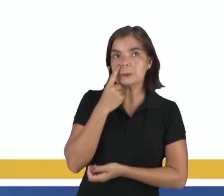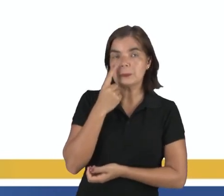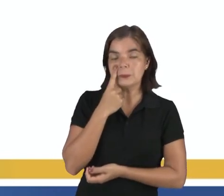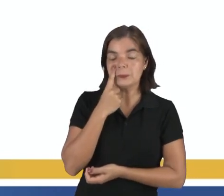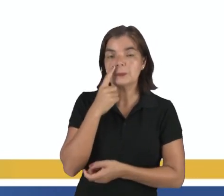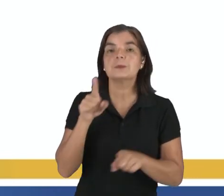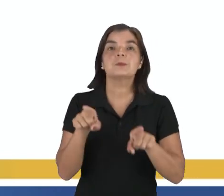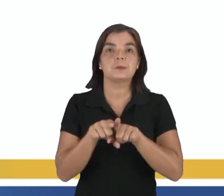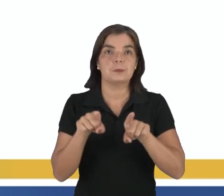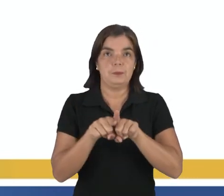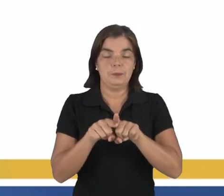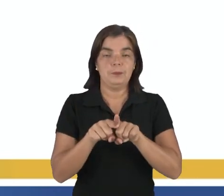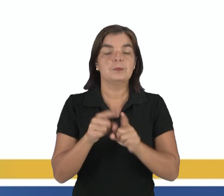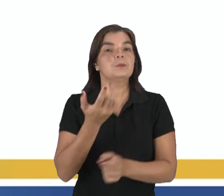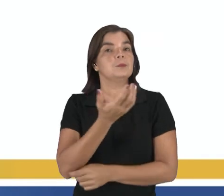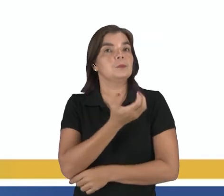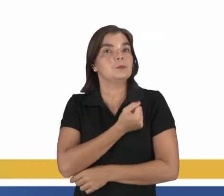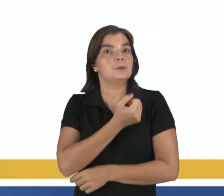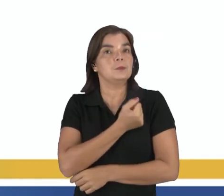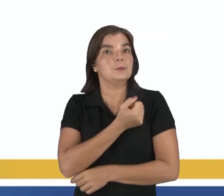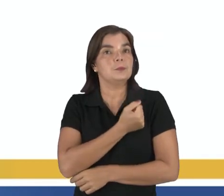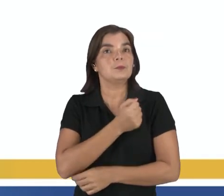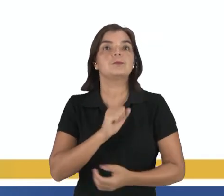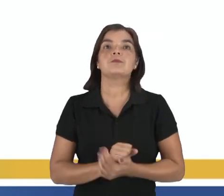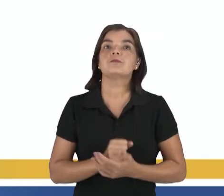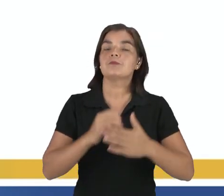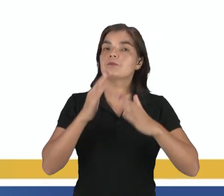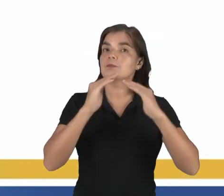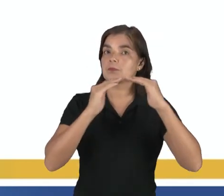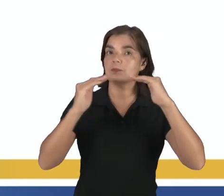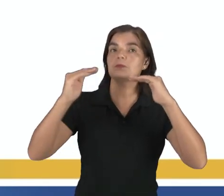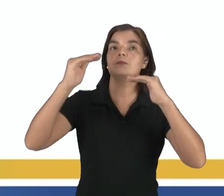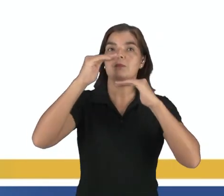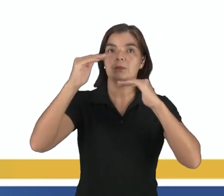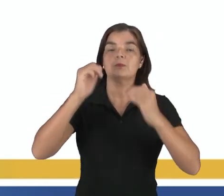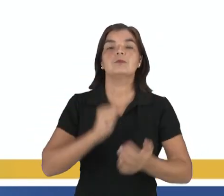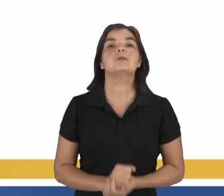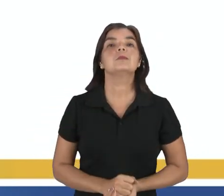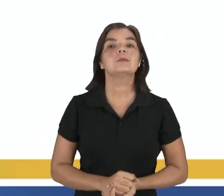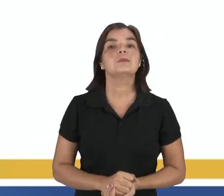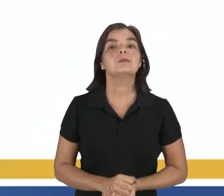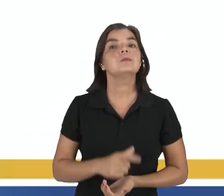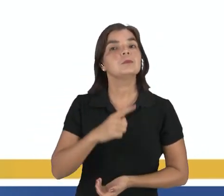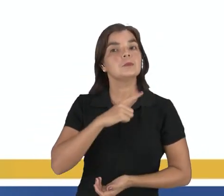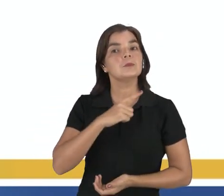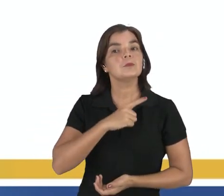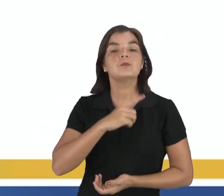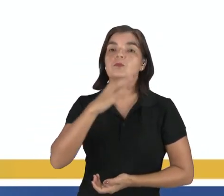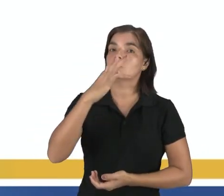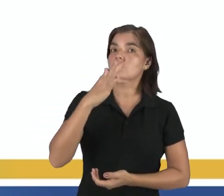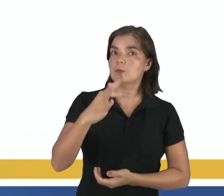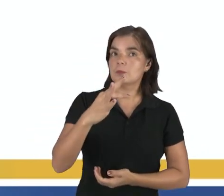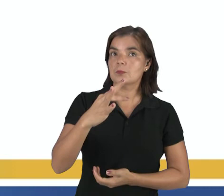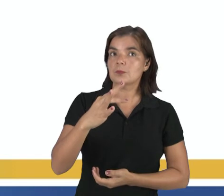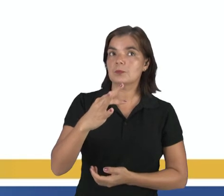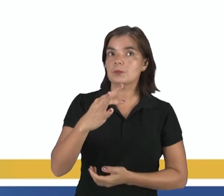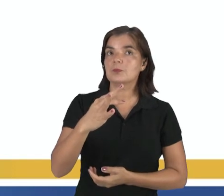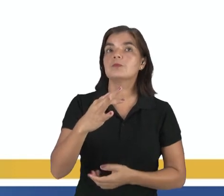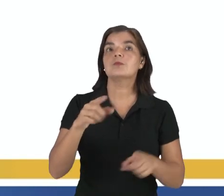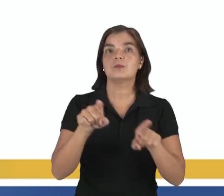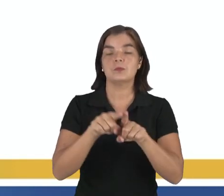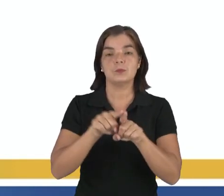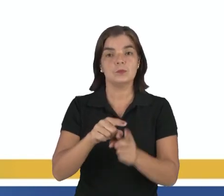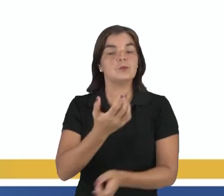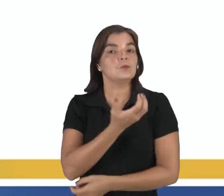que o diagrama acima, tem um errozinho aí, tá? Não é abaixo, é acima. Nós teremos uma função dada